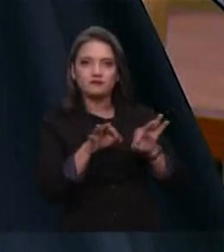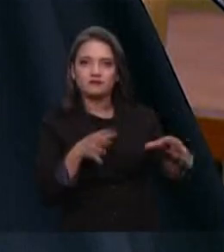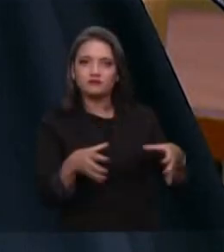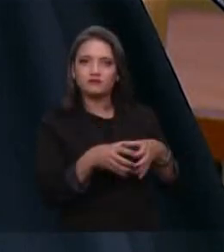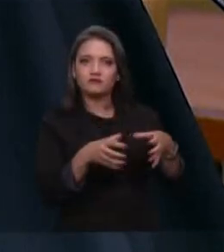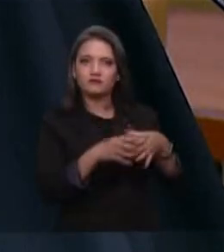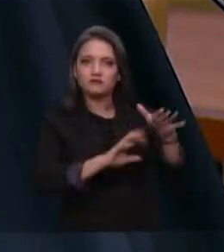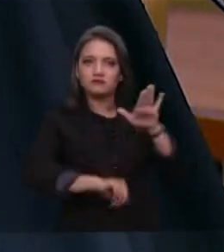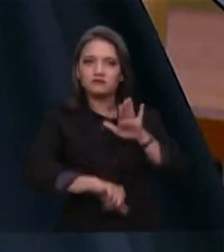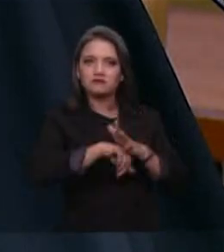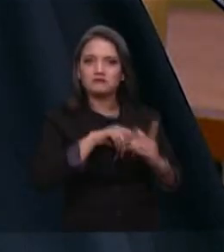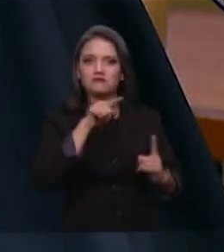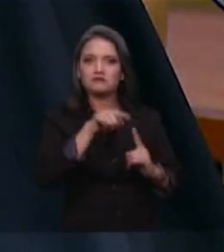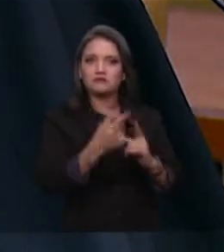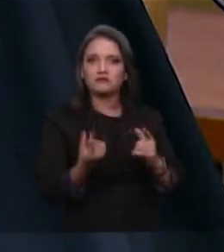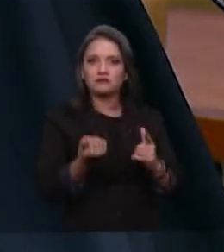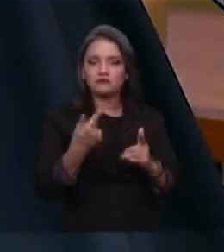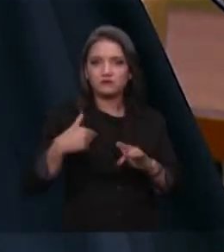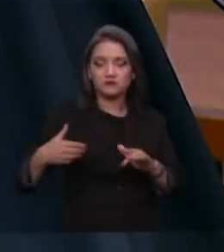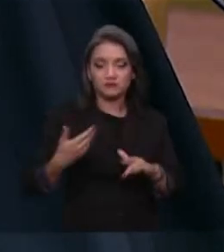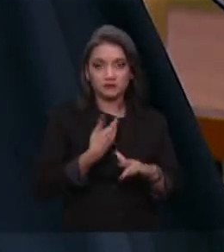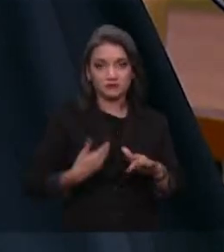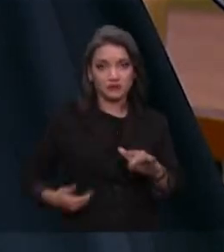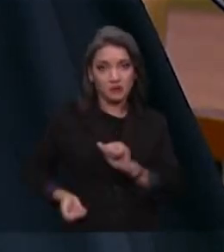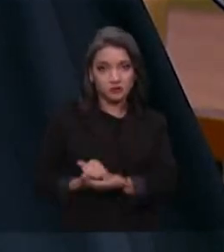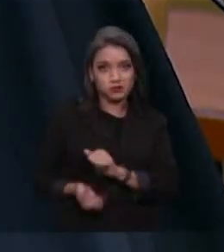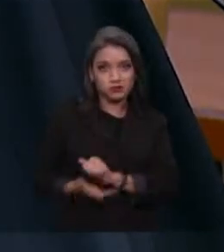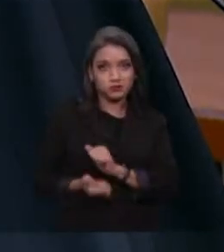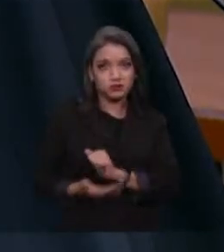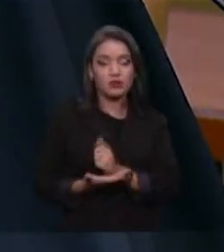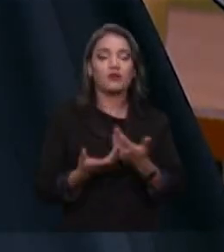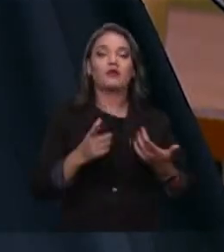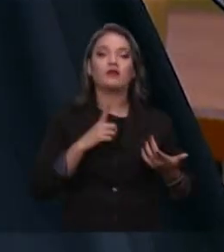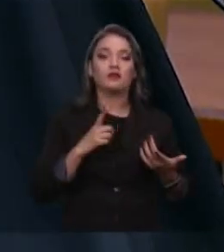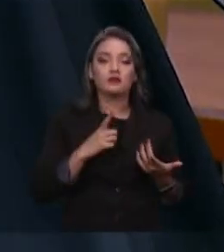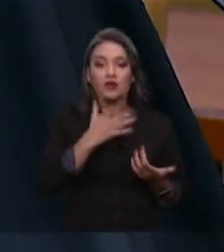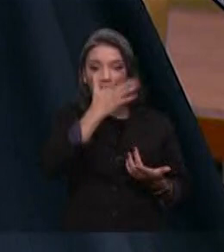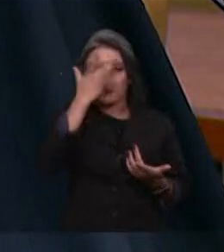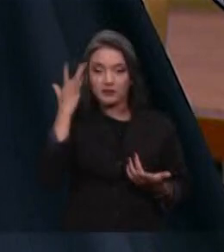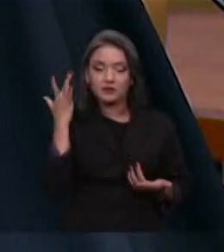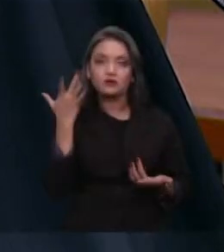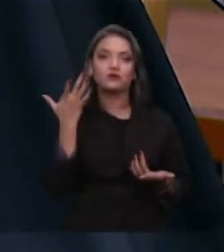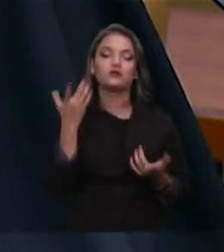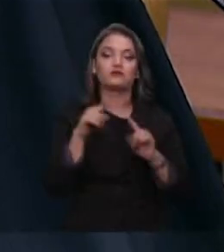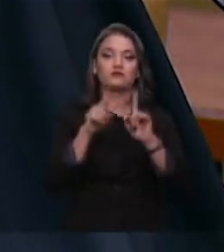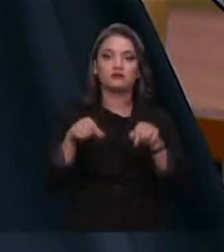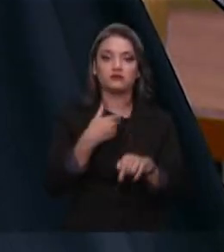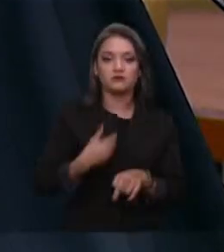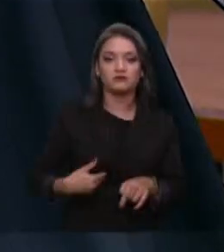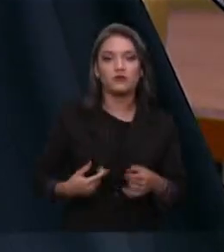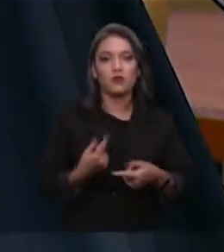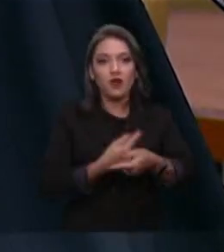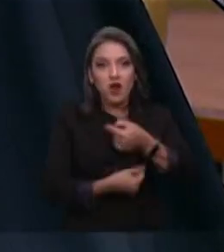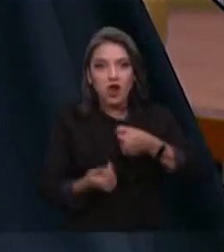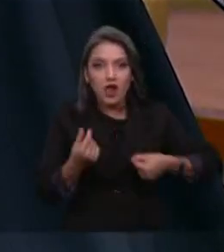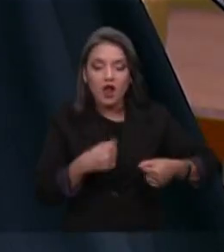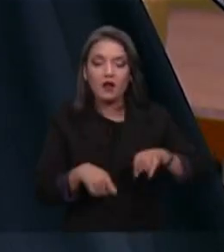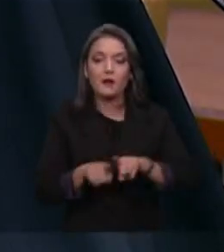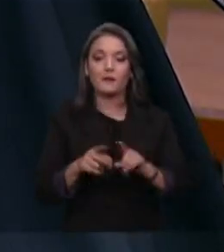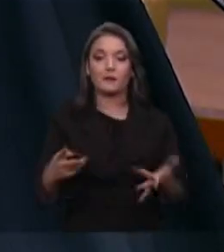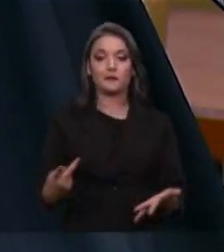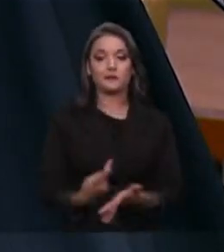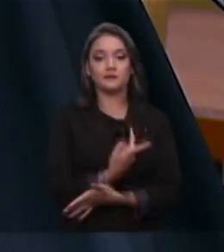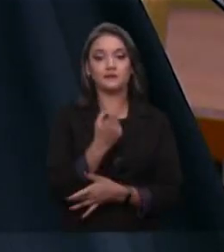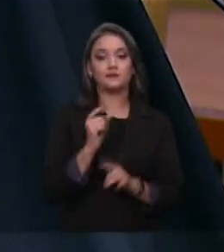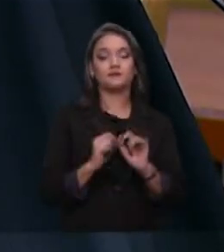ao desvio de recursos públicos em proveito particular, à corrupção de agentes públicos e à lavagem de dinheiro. E isso ocorreu, conforme